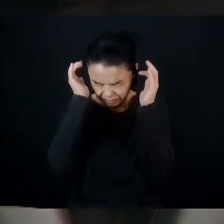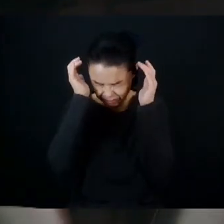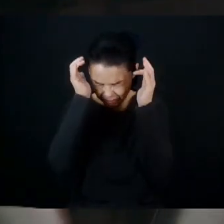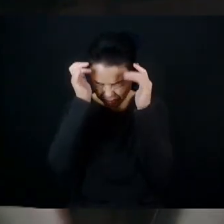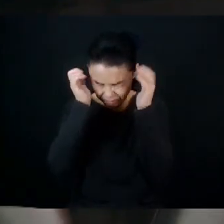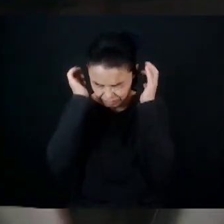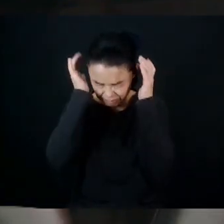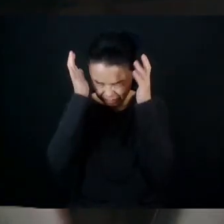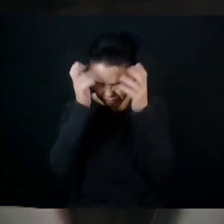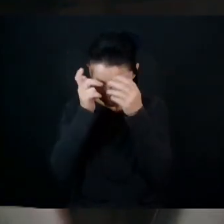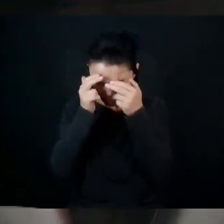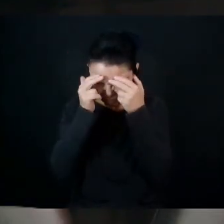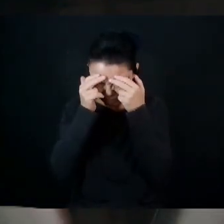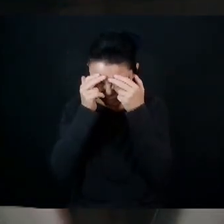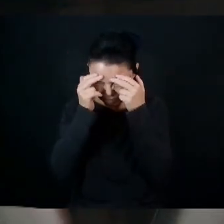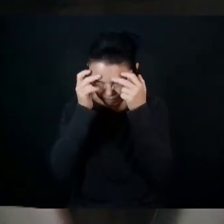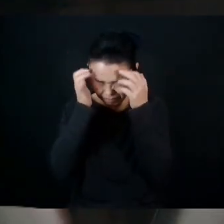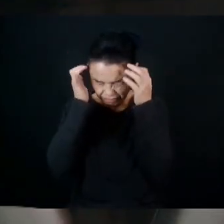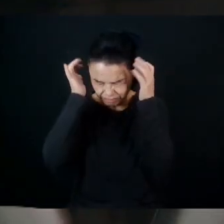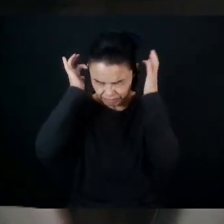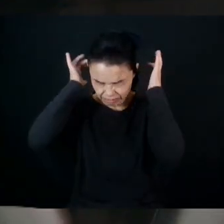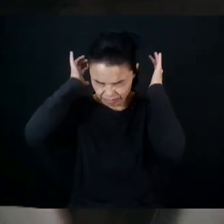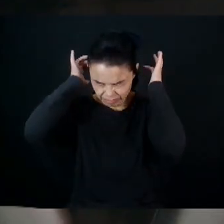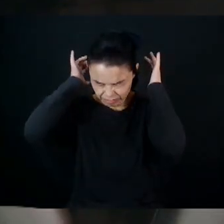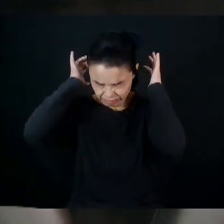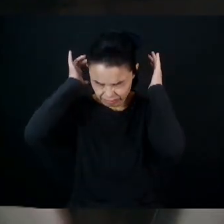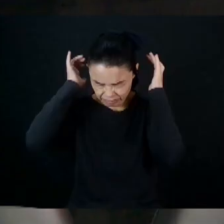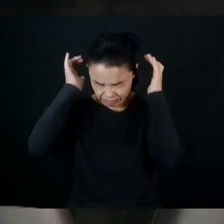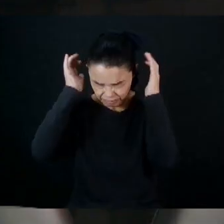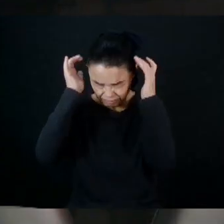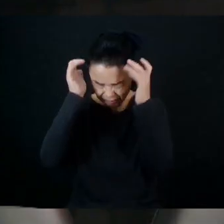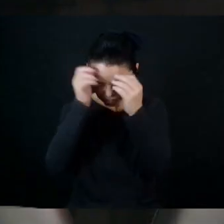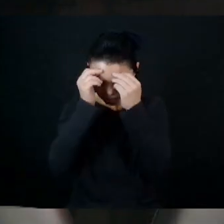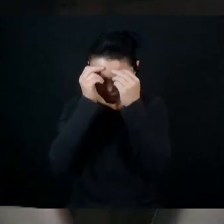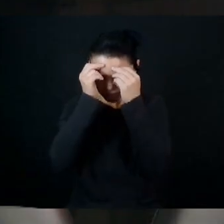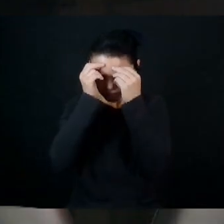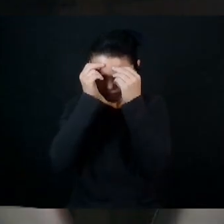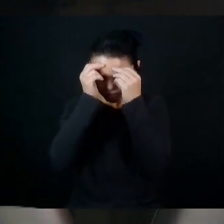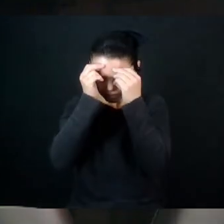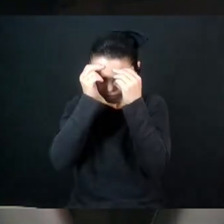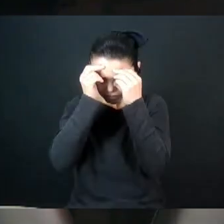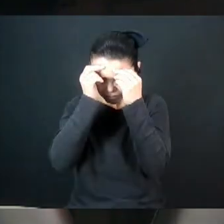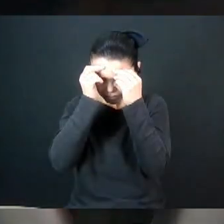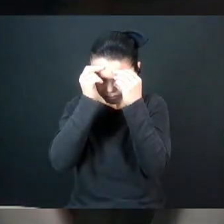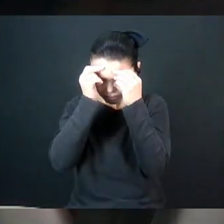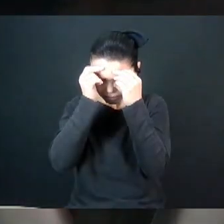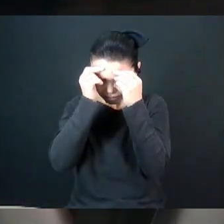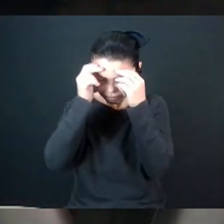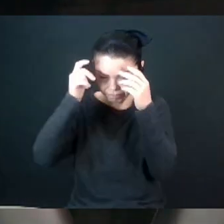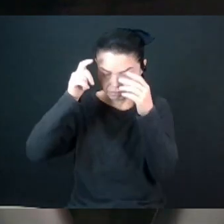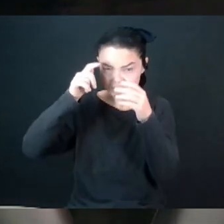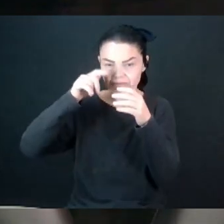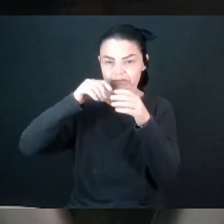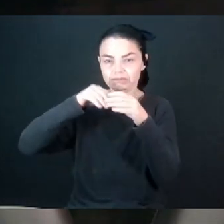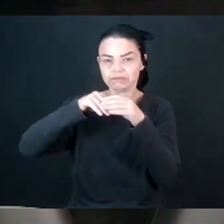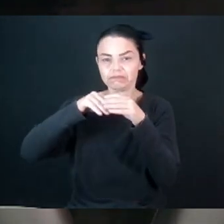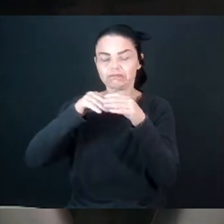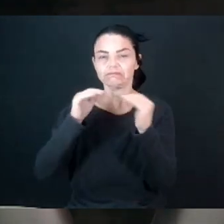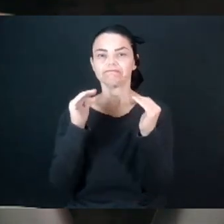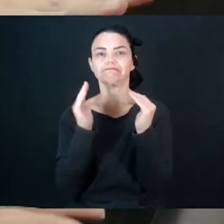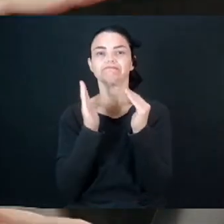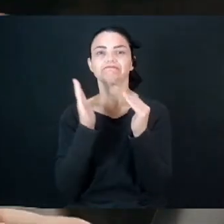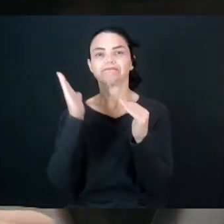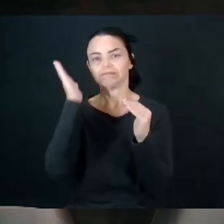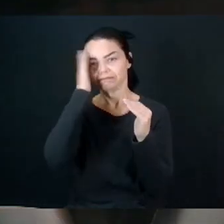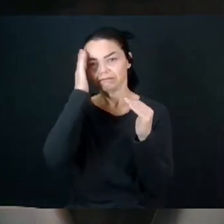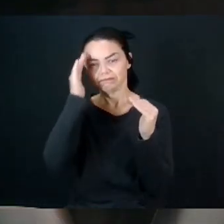revive aqueles elementos e os reinterpreta. Nossa! E reinterpreta de acordo com o que você é